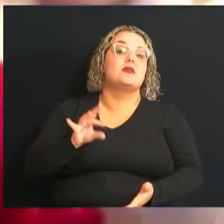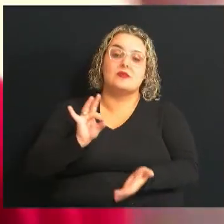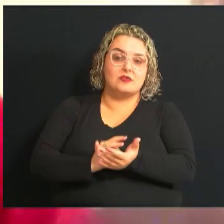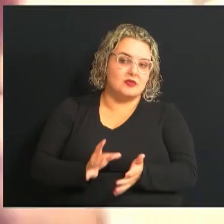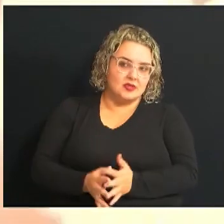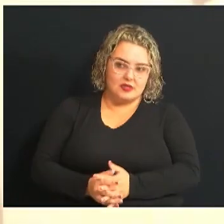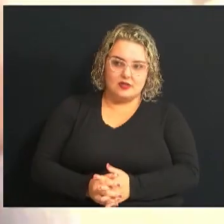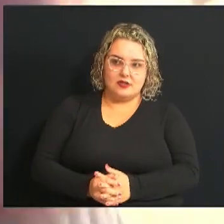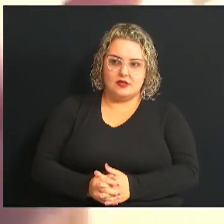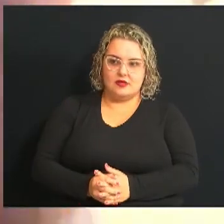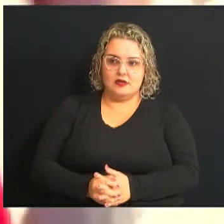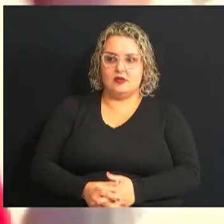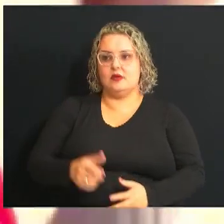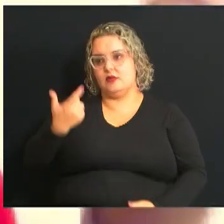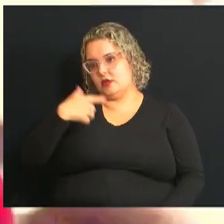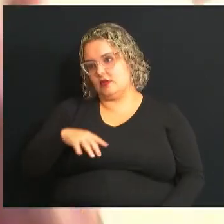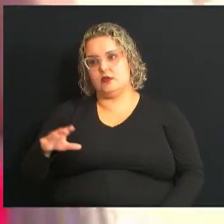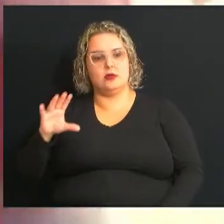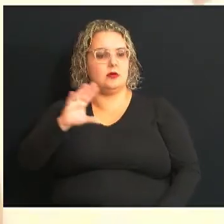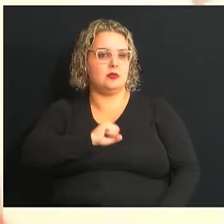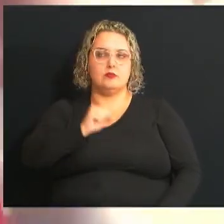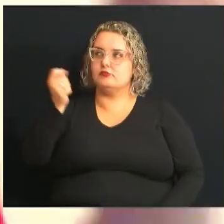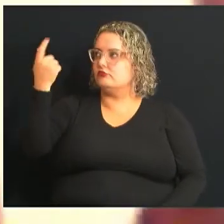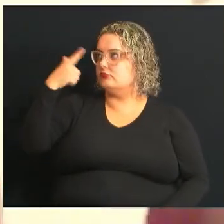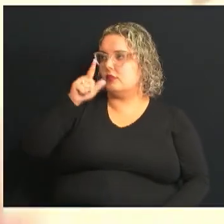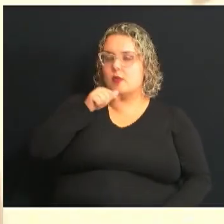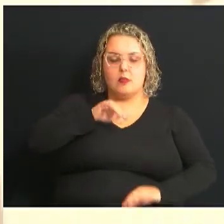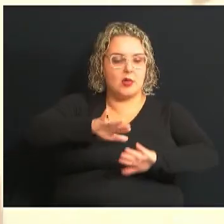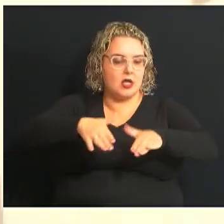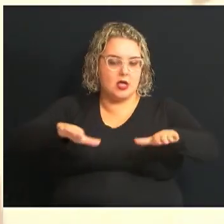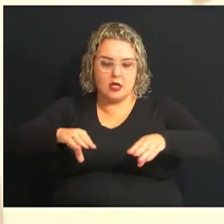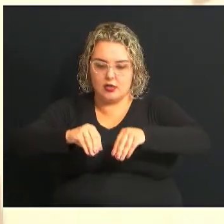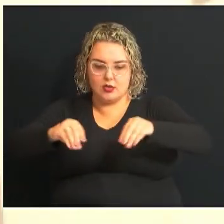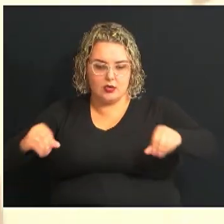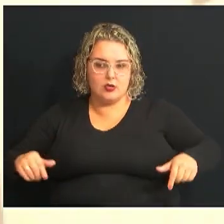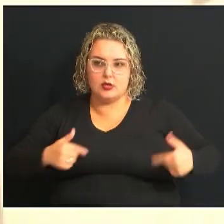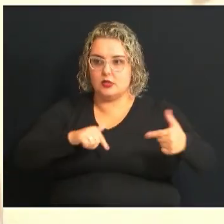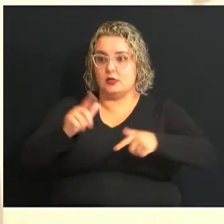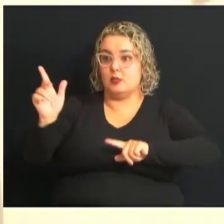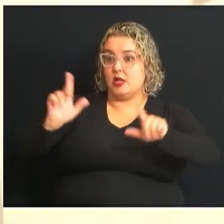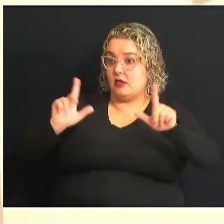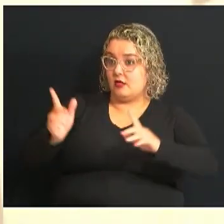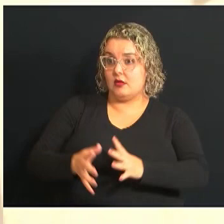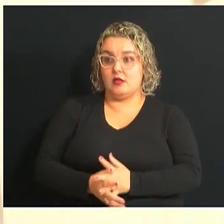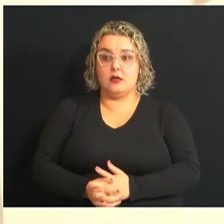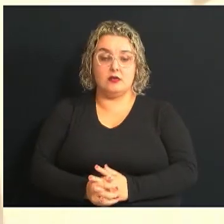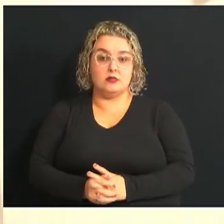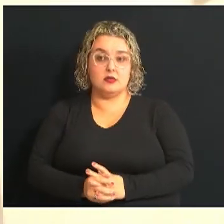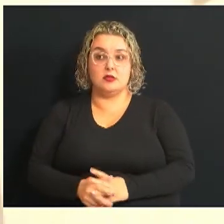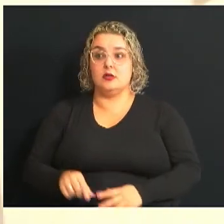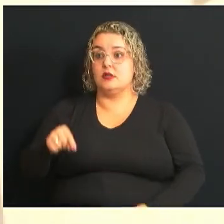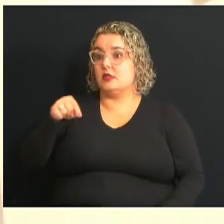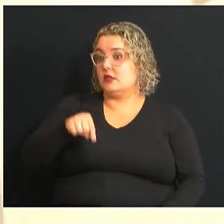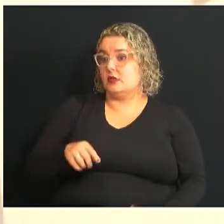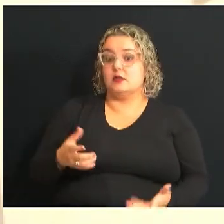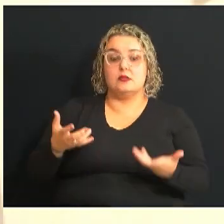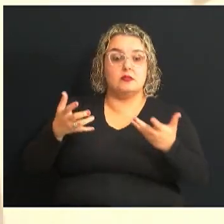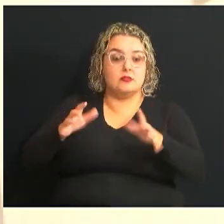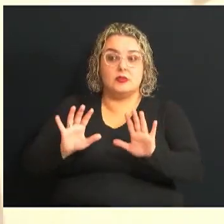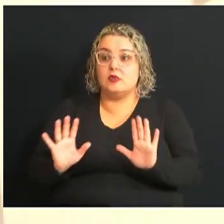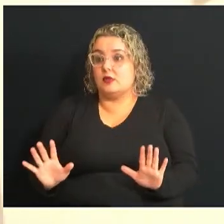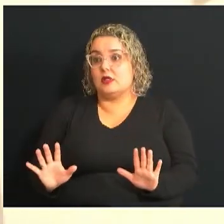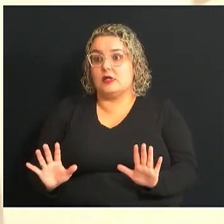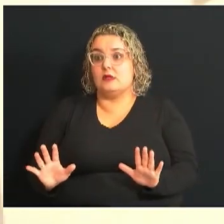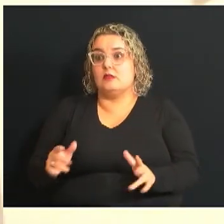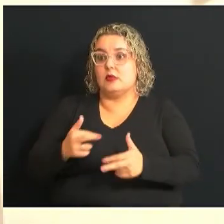era a pessoa que gostava do sol, da praia, a pessoa que trabalhava com televisão. E aqui eu não queria mais essas